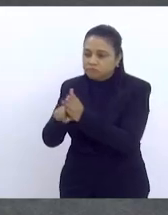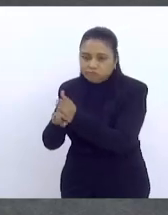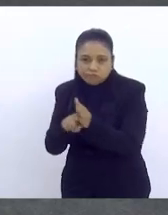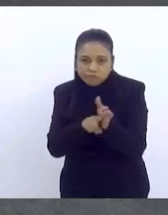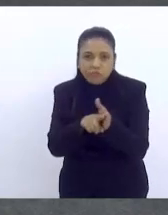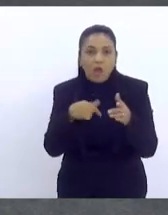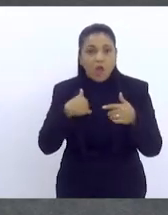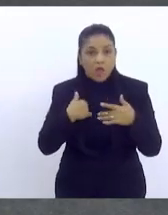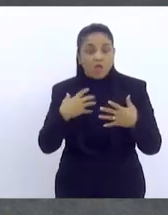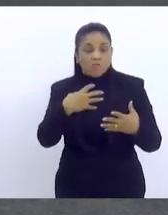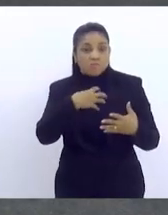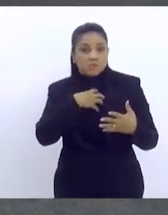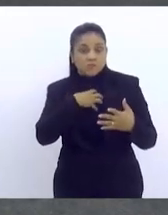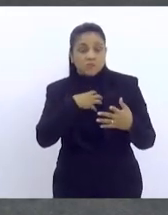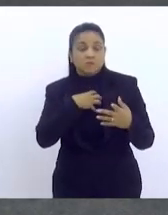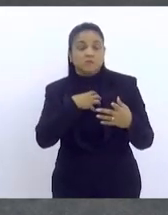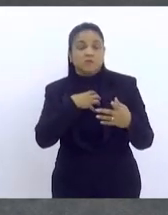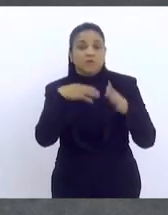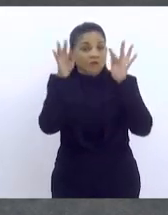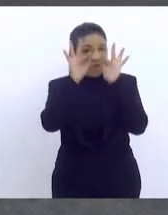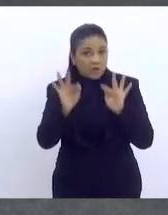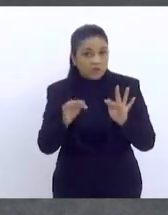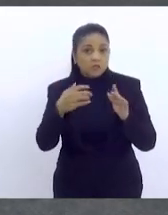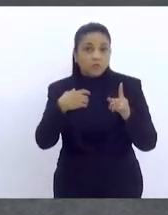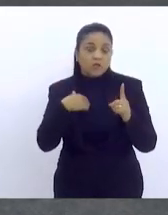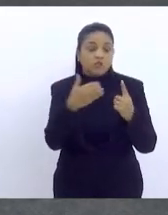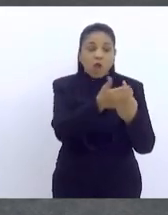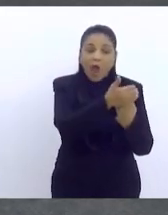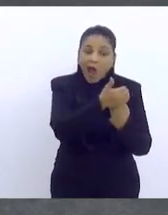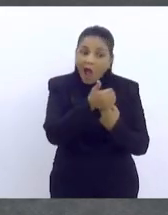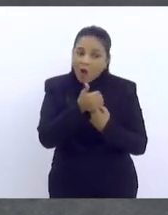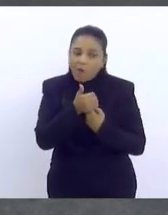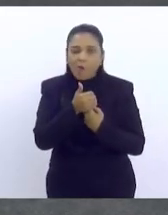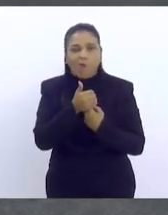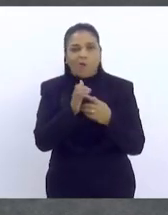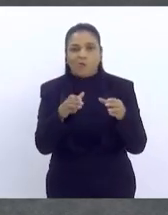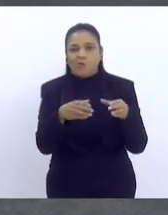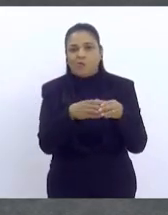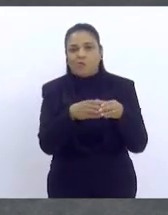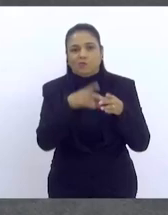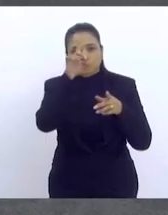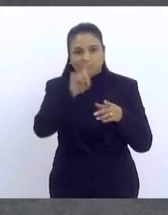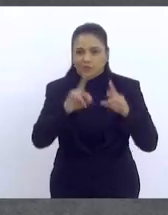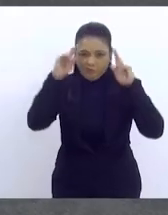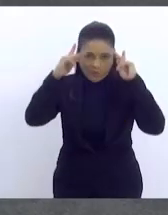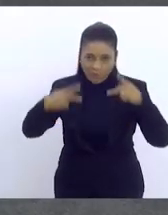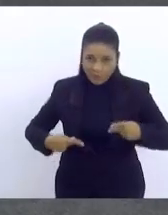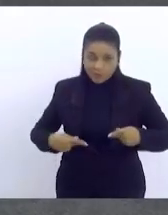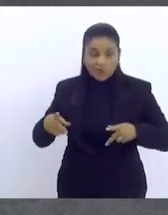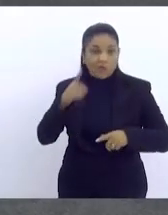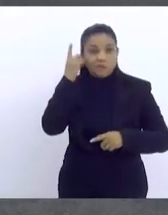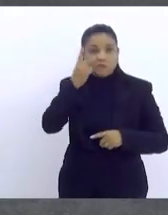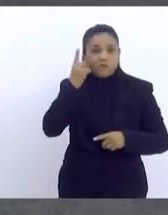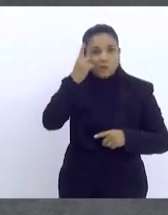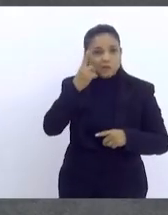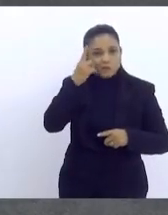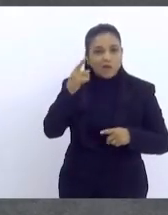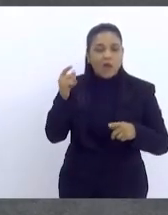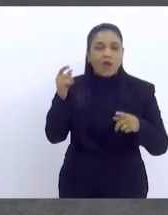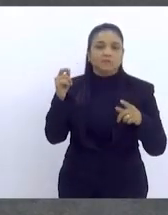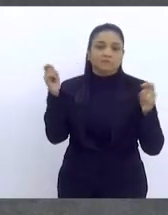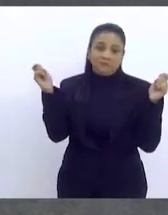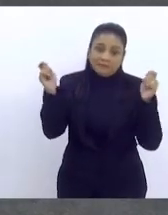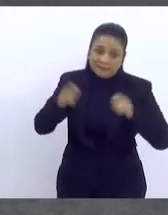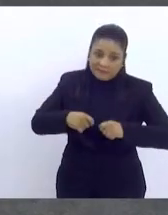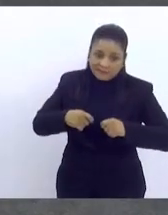feliz eu fico animada que os deputados têm a comissão então a autoestima que a comissão seja capaz